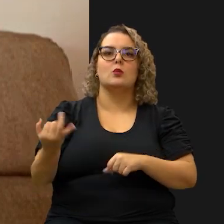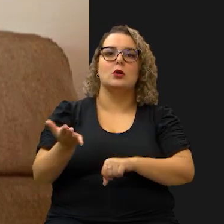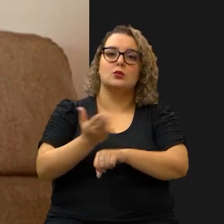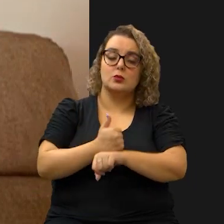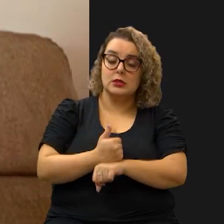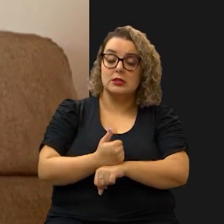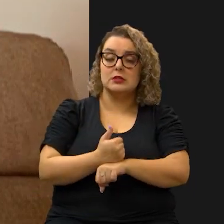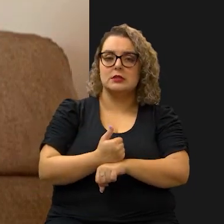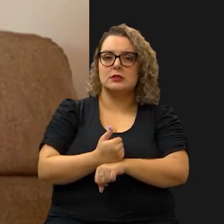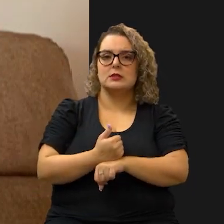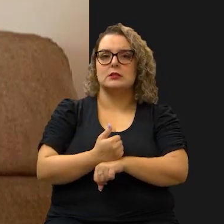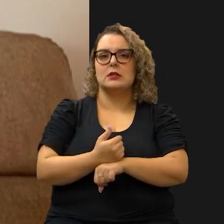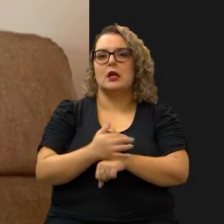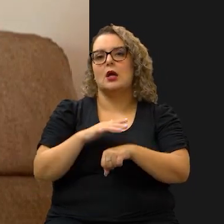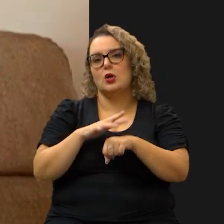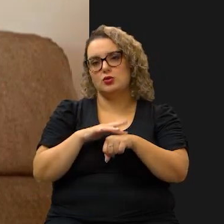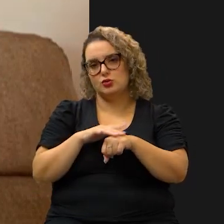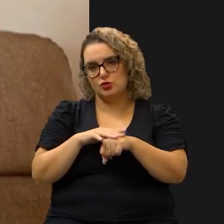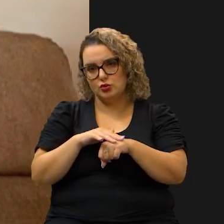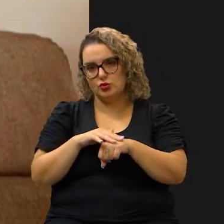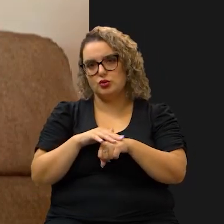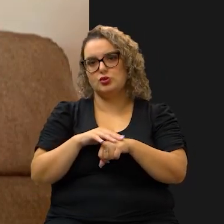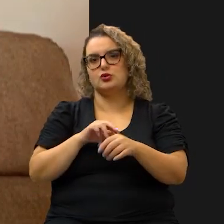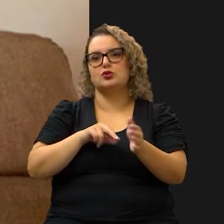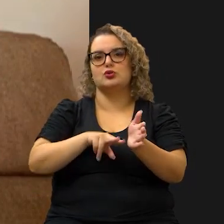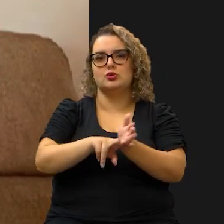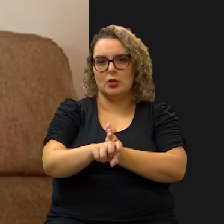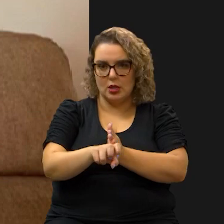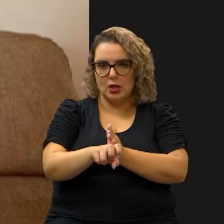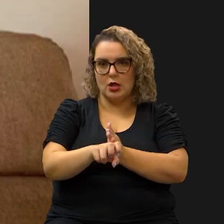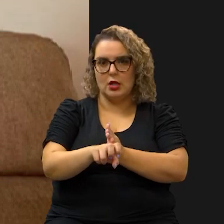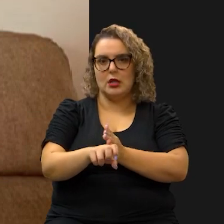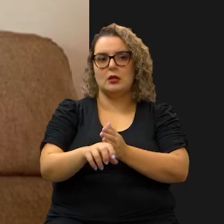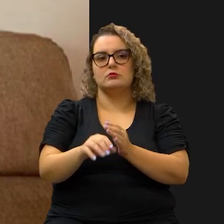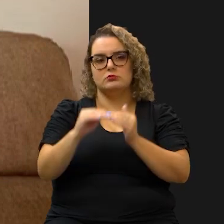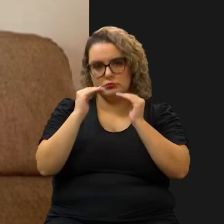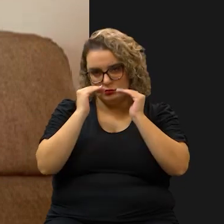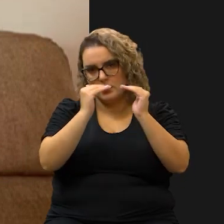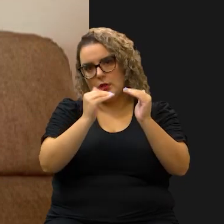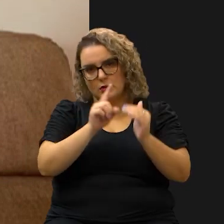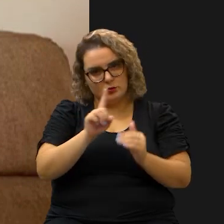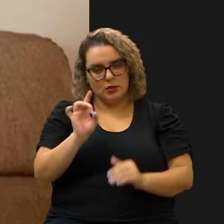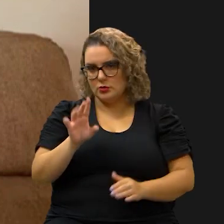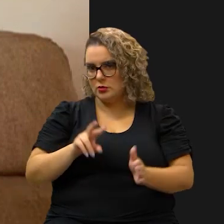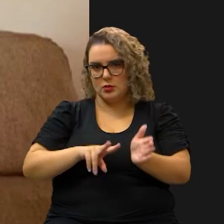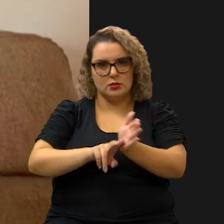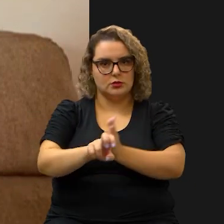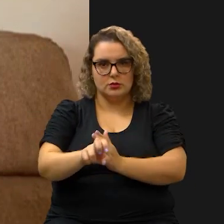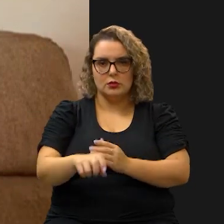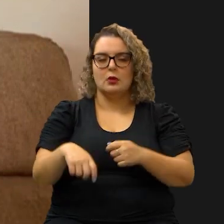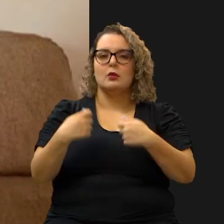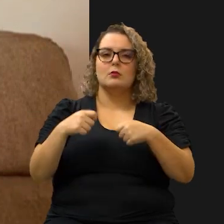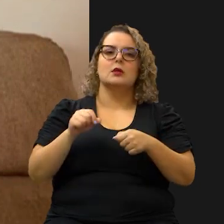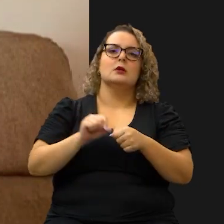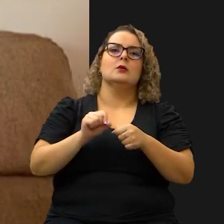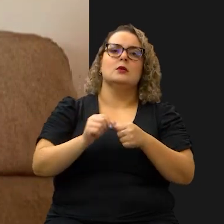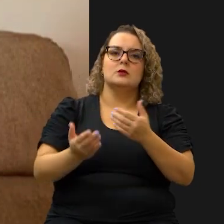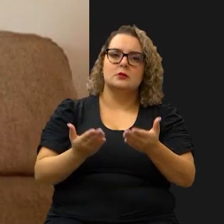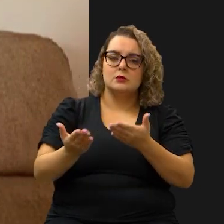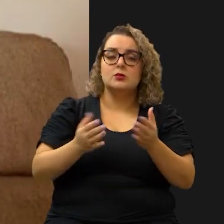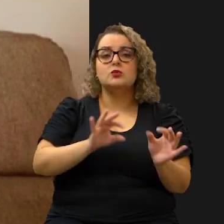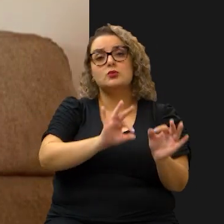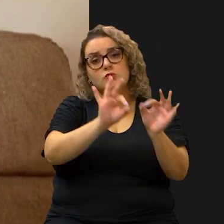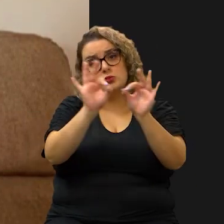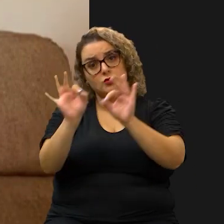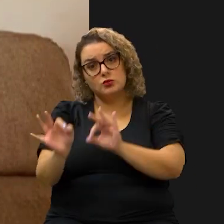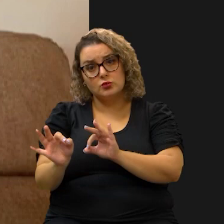Porque quanto mais cedo, mais precoce as doenças são diagnosticadas e seguidas, né? Não adianta só diagnosticar, você tem que